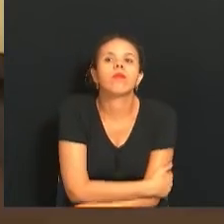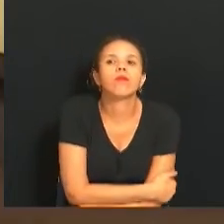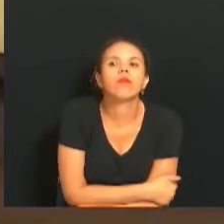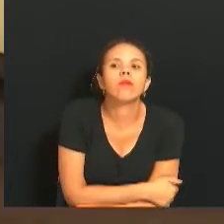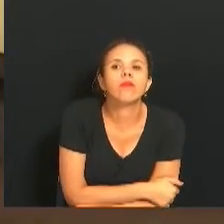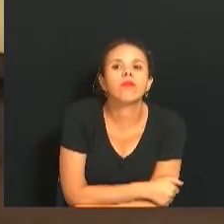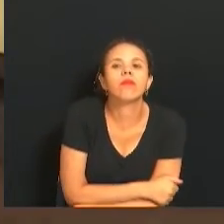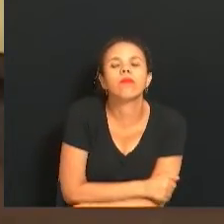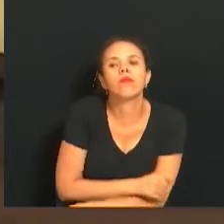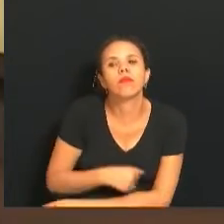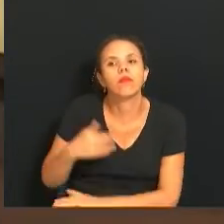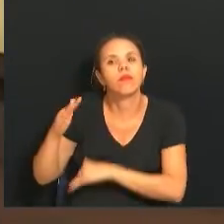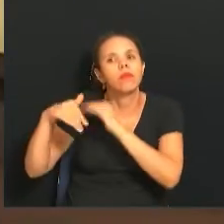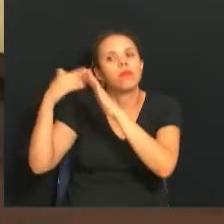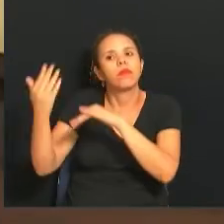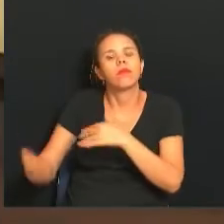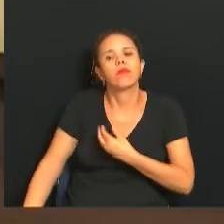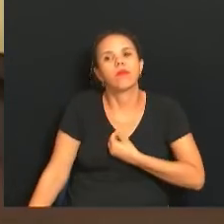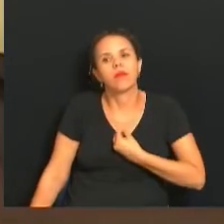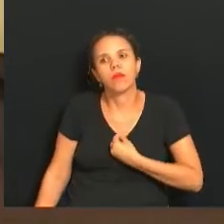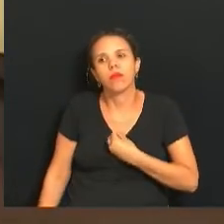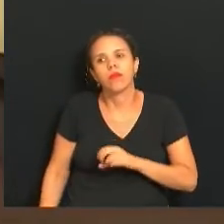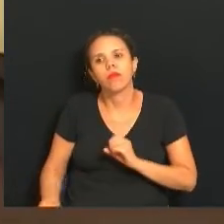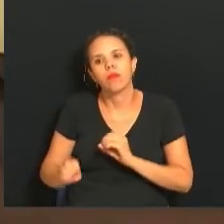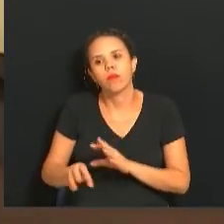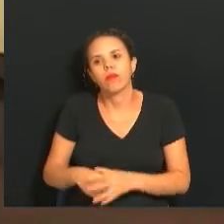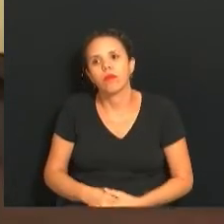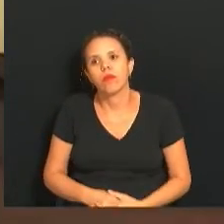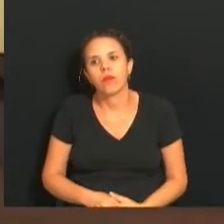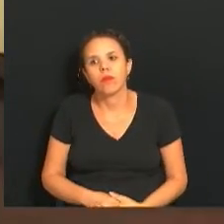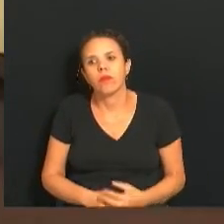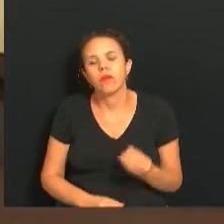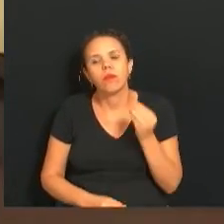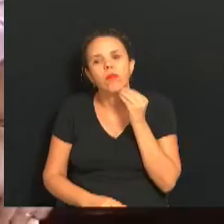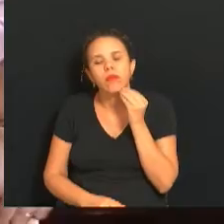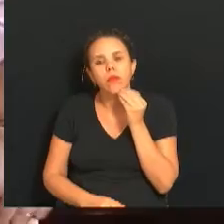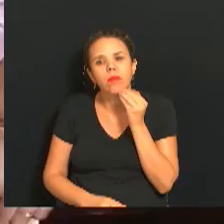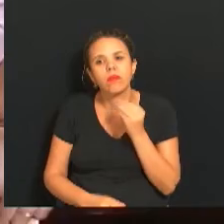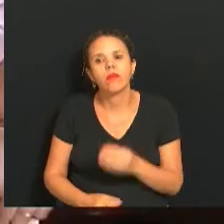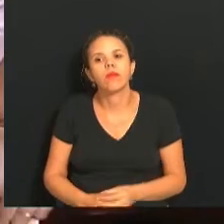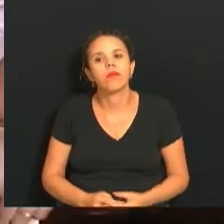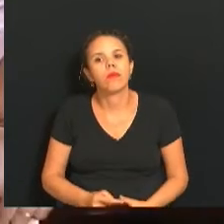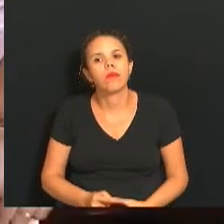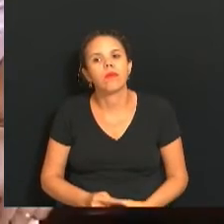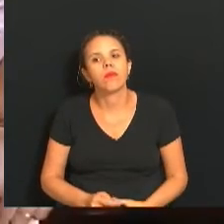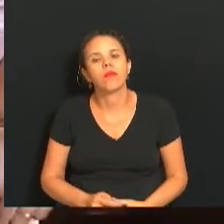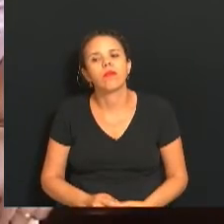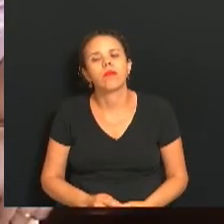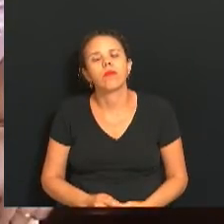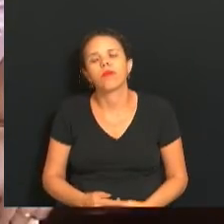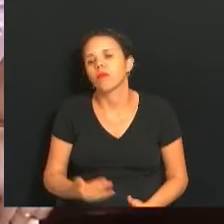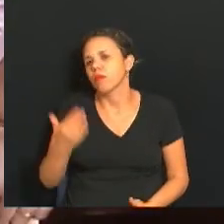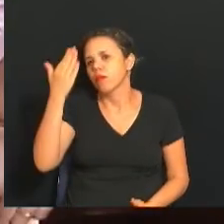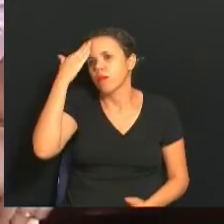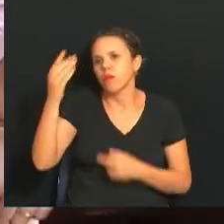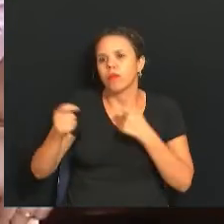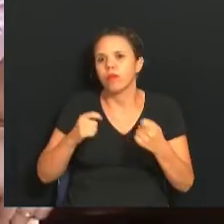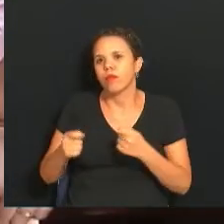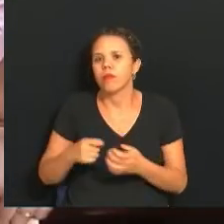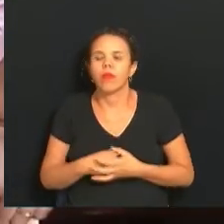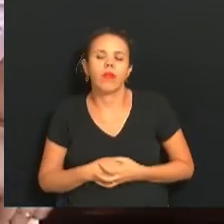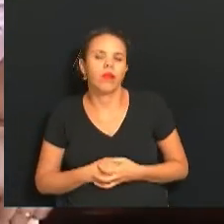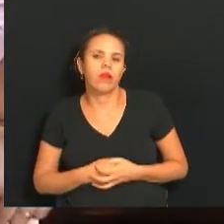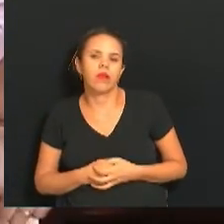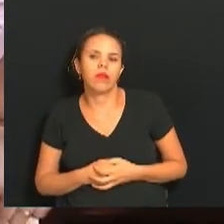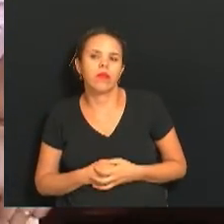gente vai deixando ali, levar a gente de acordo com as oportunidades que vão aparecendo. Boa, Adeli. Muito obrigado pela entrevista. Eu que agradeço,